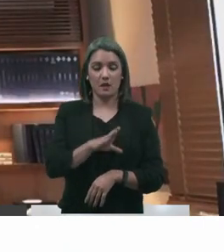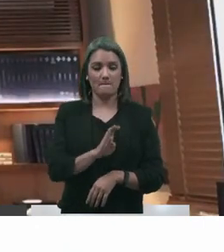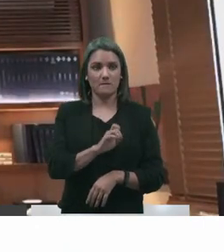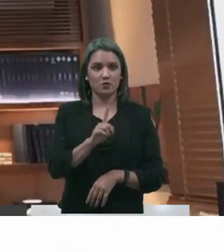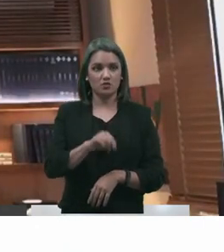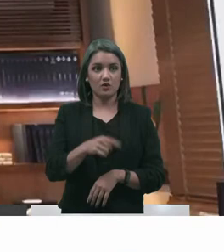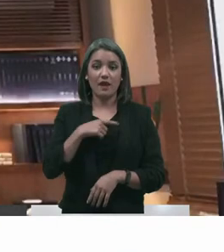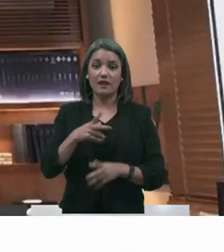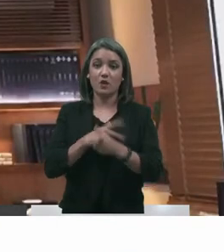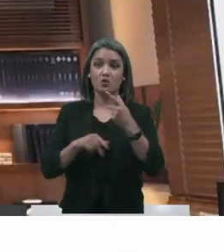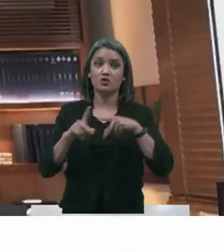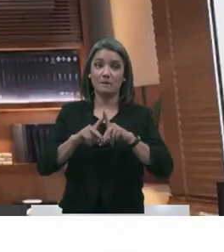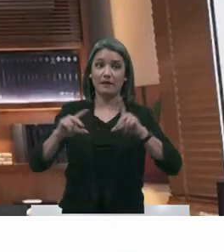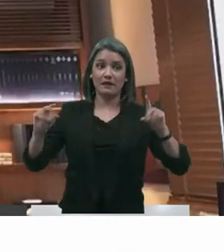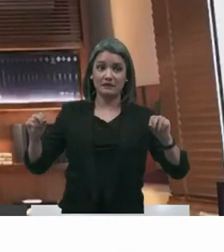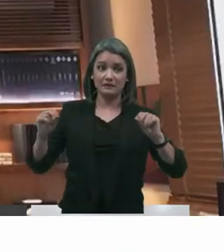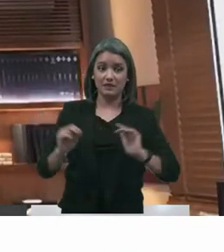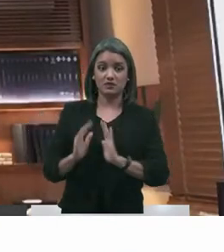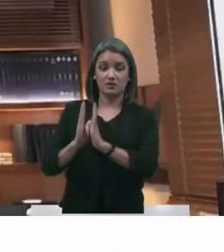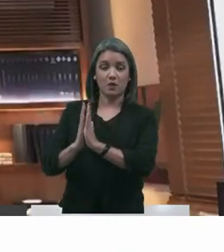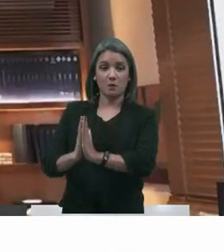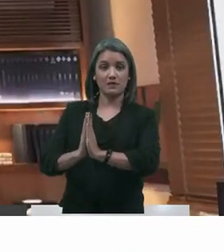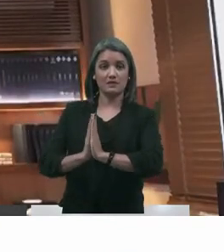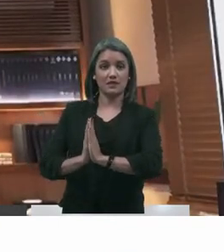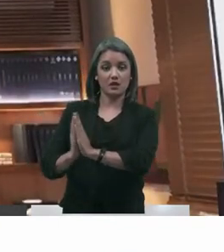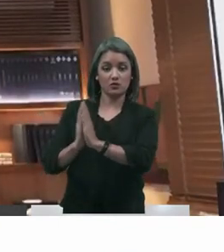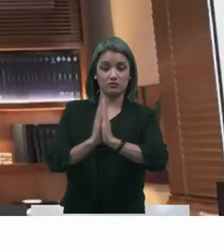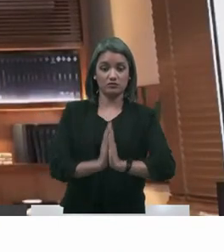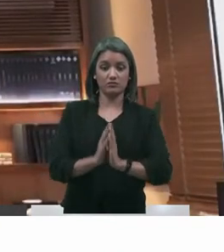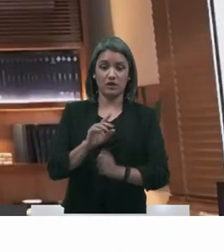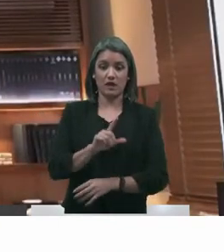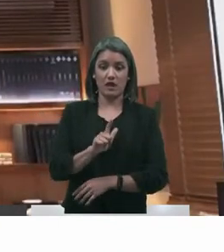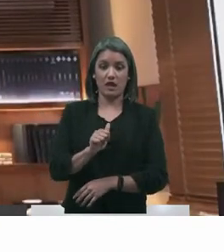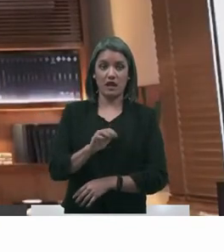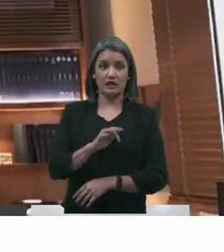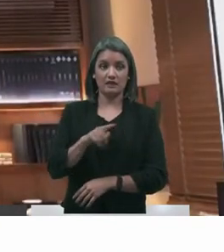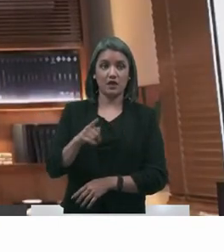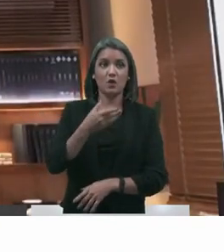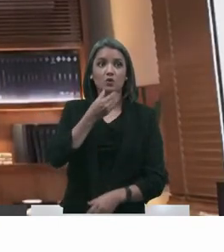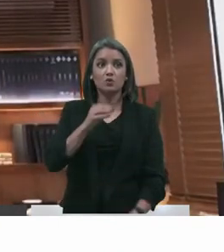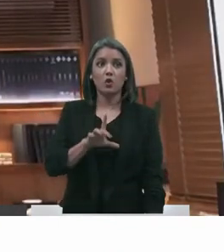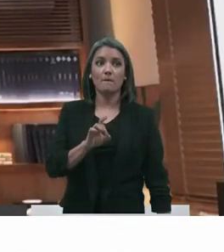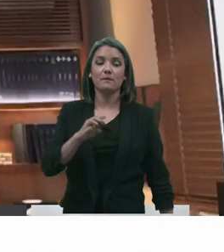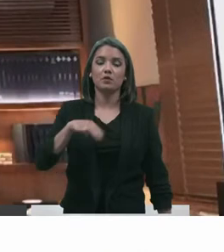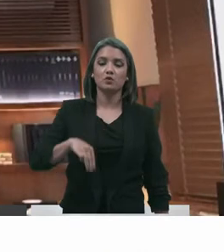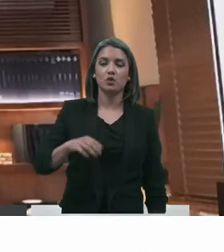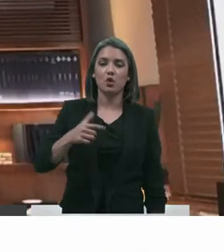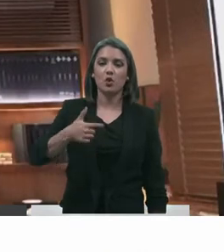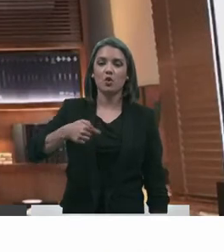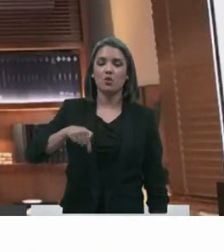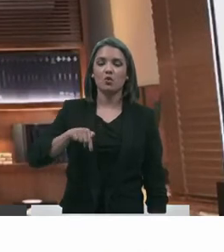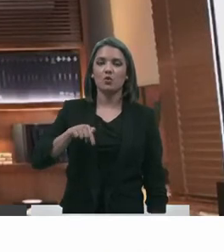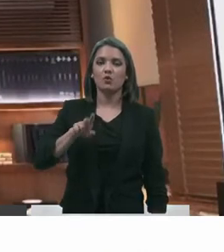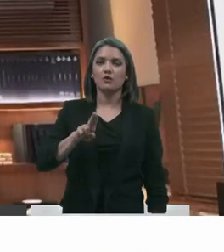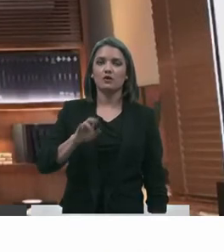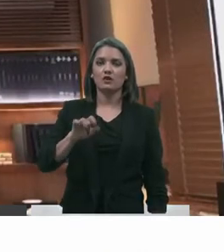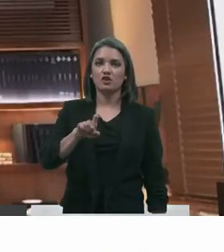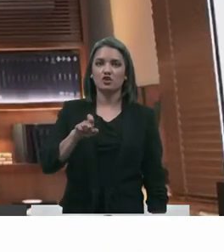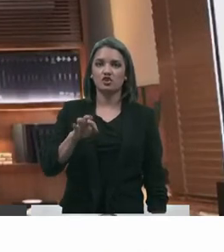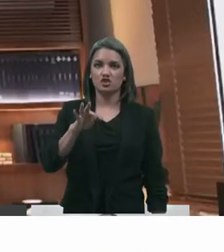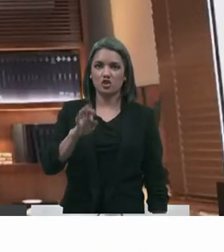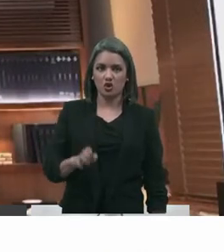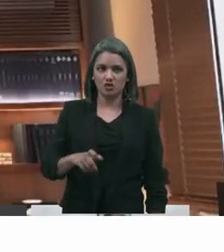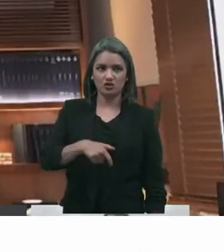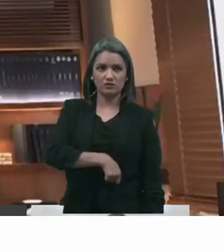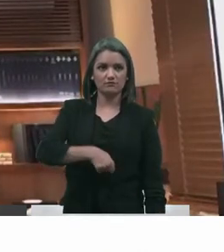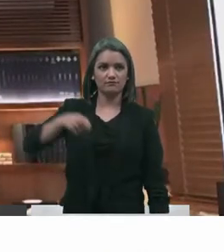de aproximadamente 1,70 m de altura de Dom Quixote com uma lança. Ele foi presenteado